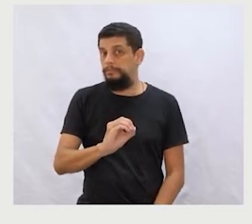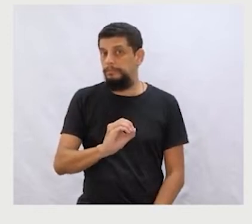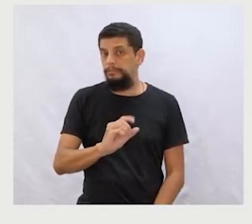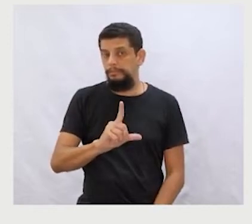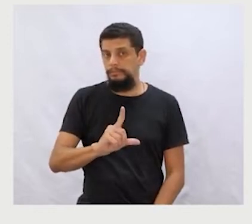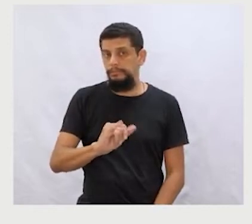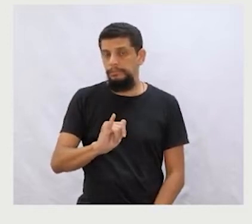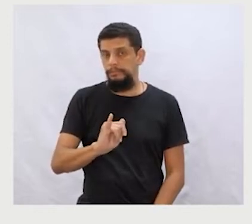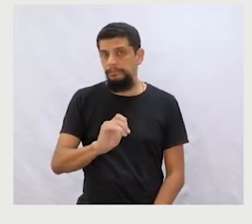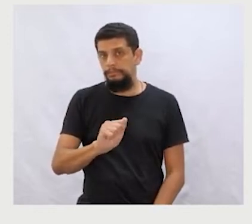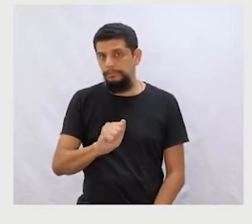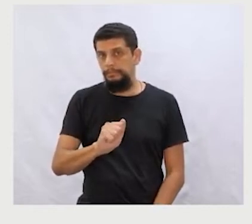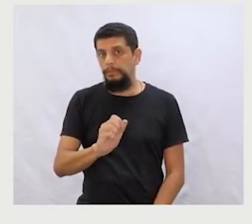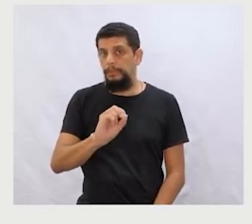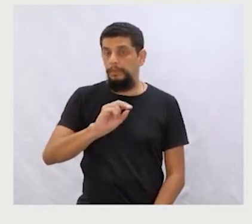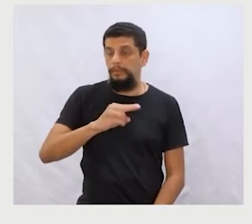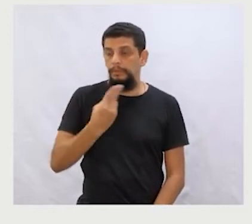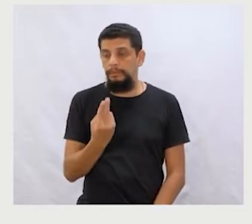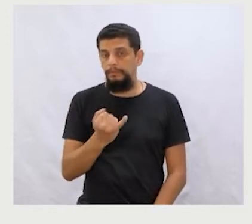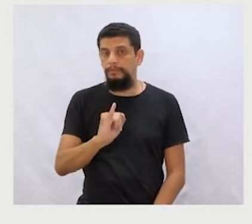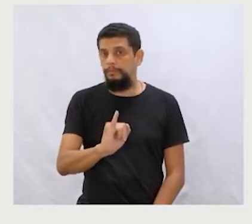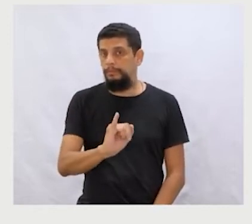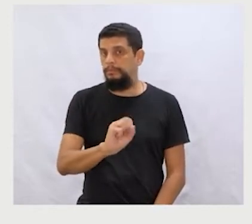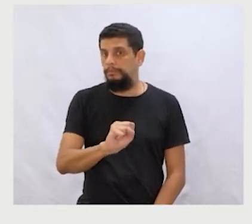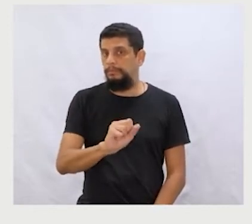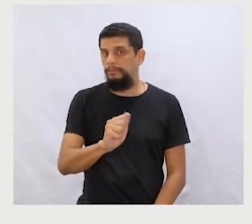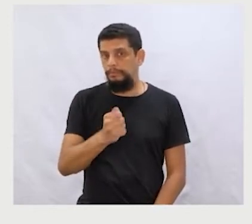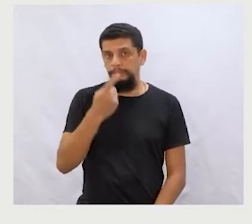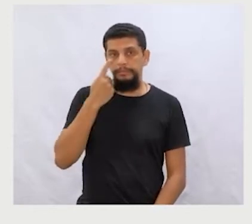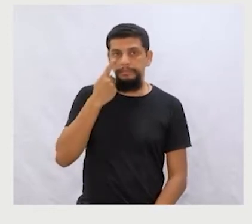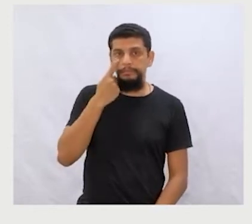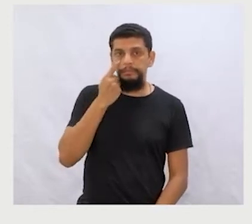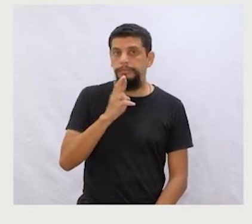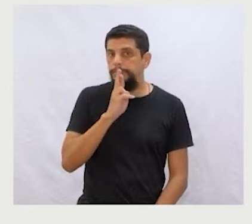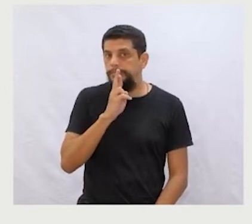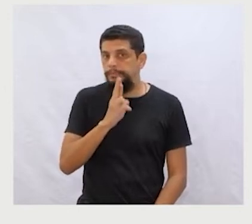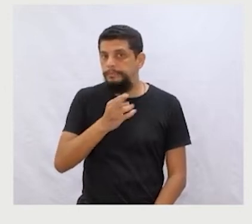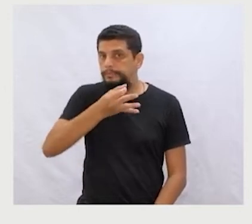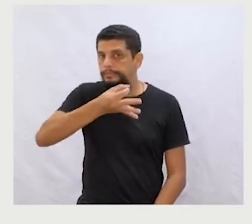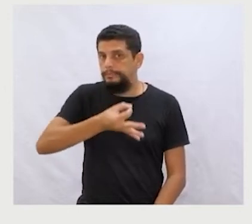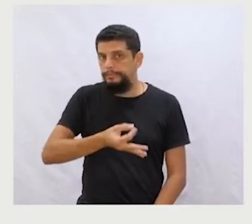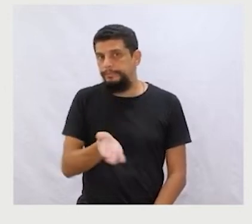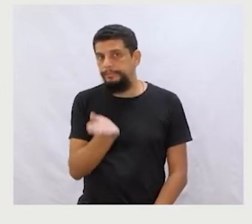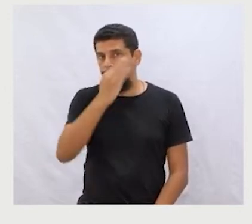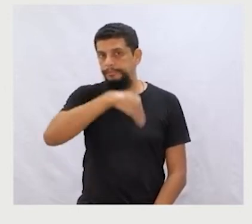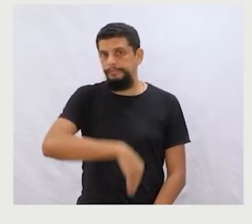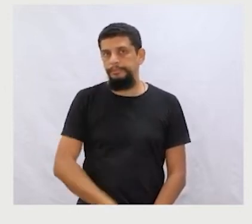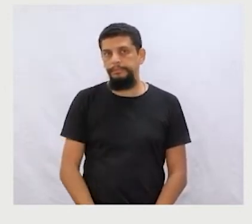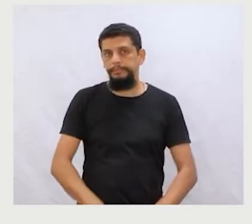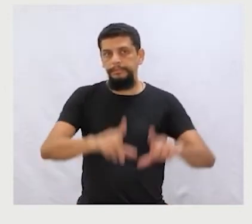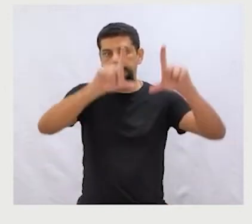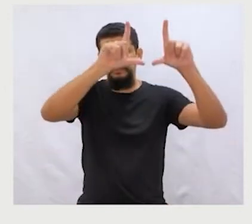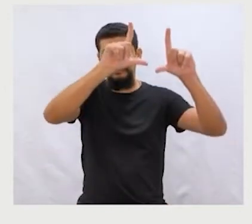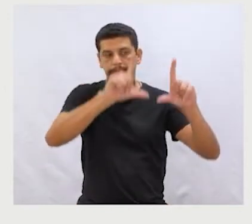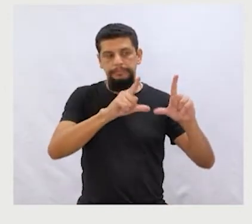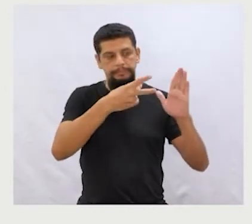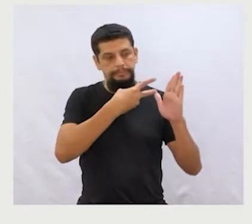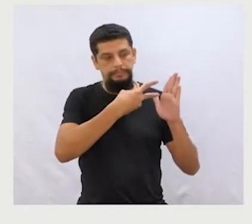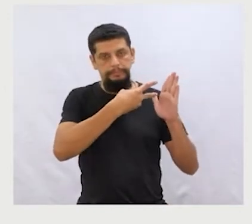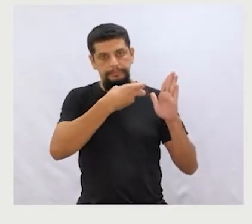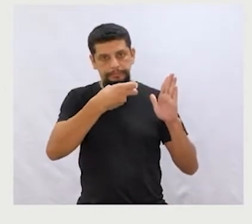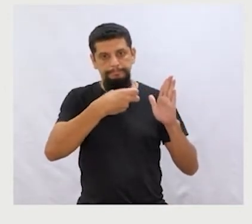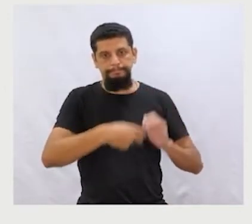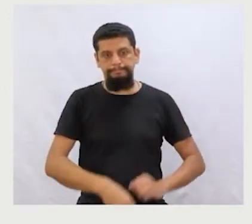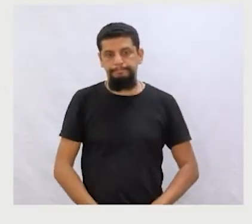a Lia ou a Isa? Vamos ver qual é a resposta? Vamos lá, de olho na tela.